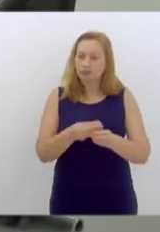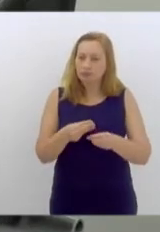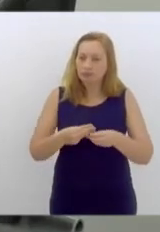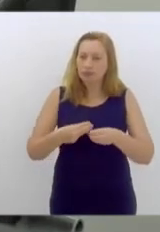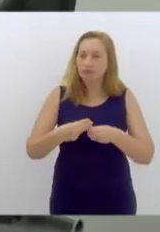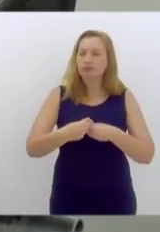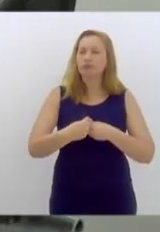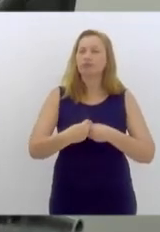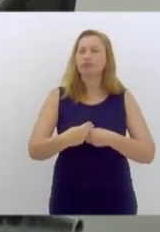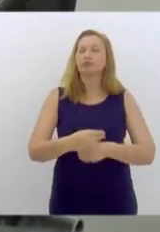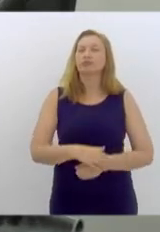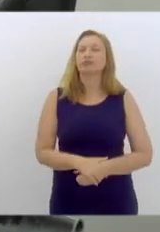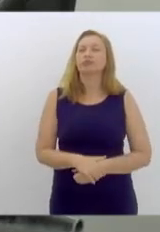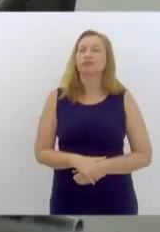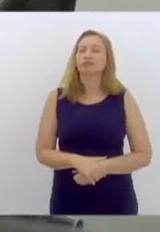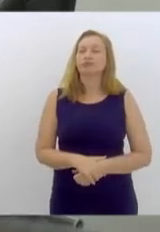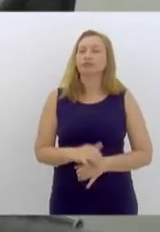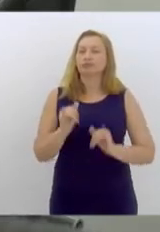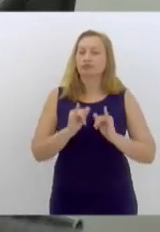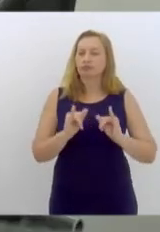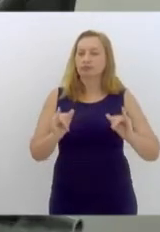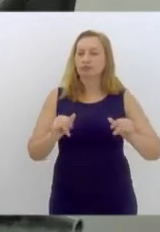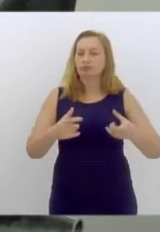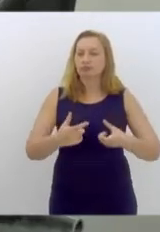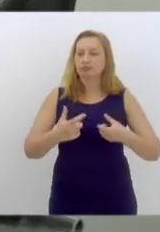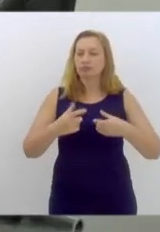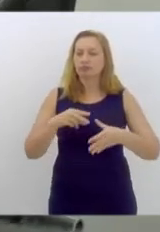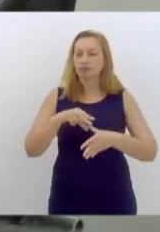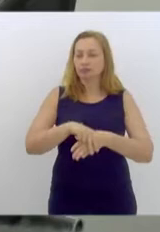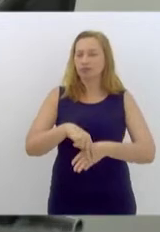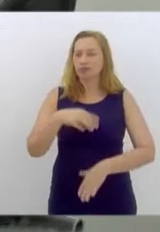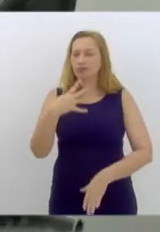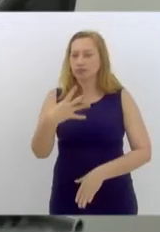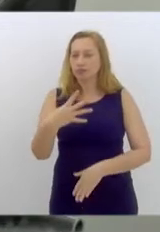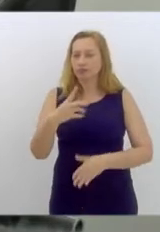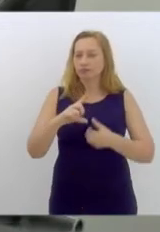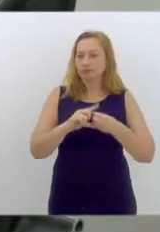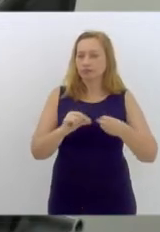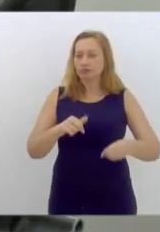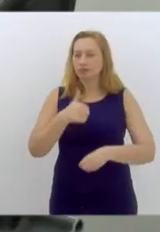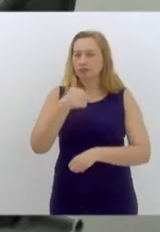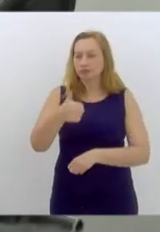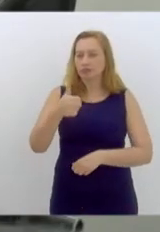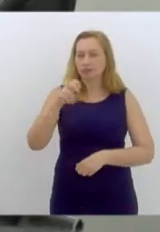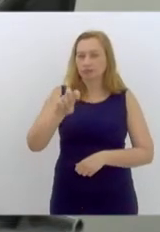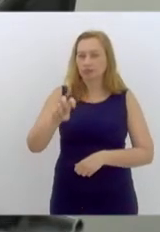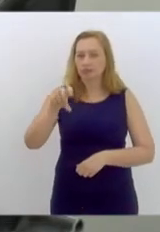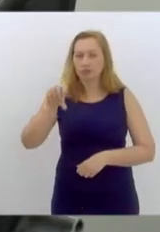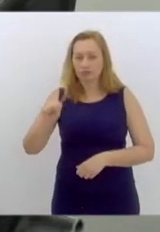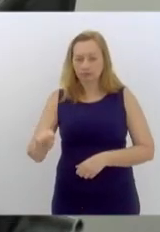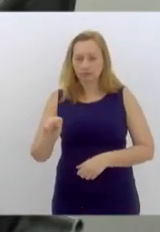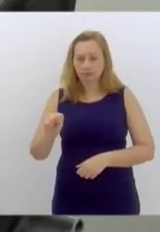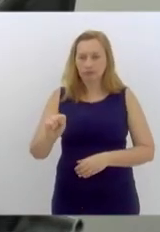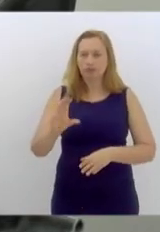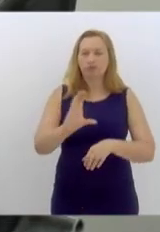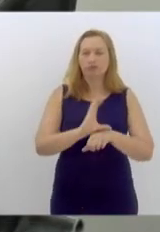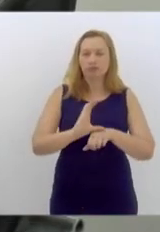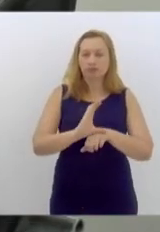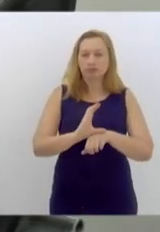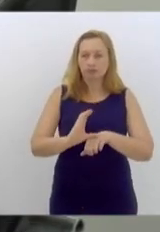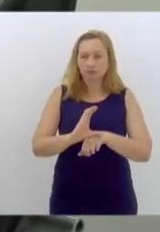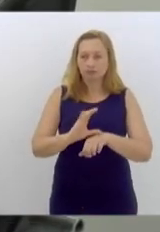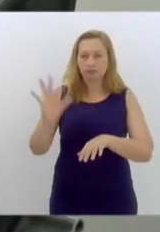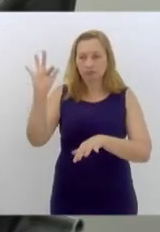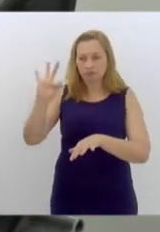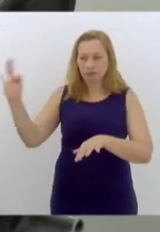municípios e mencionado no inciso 4 do artigo 158 da Constituição Federal,